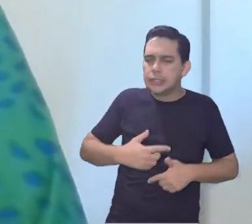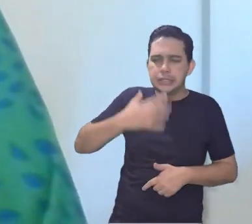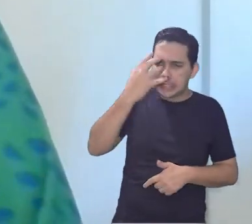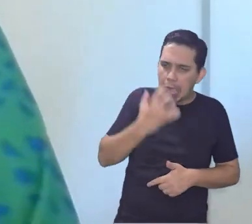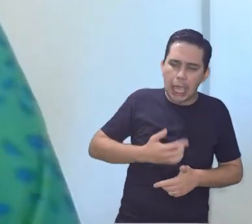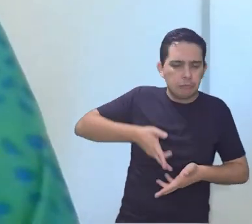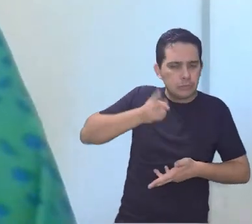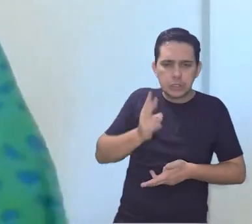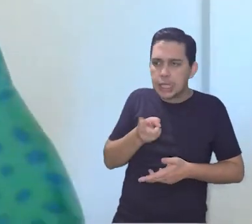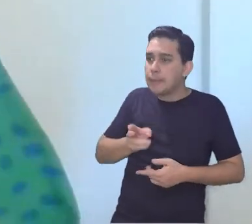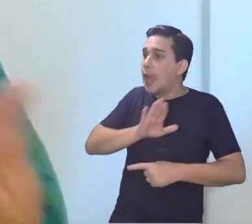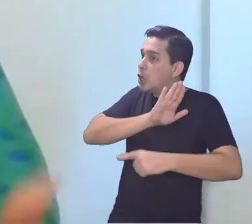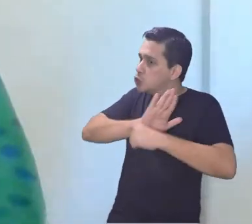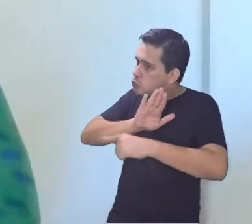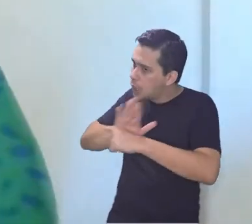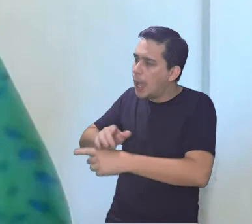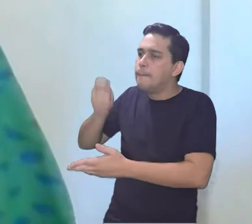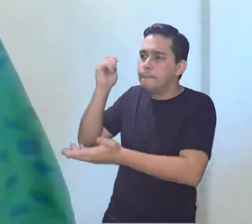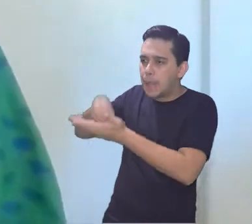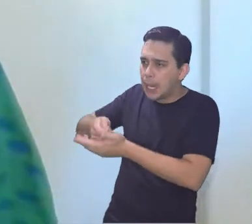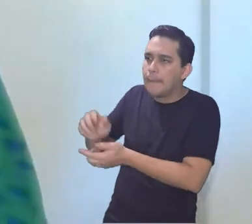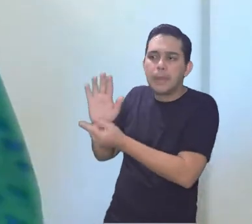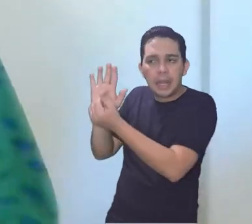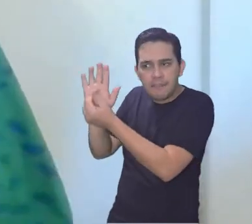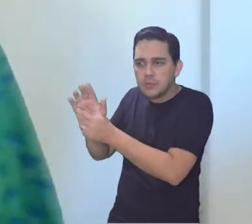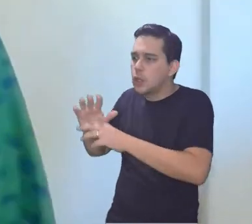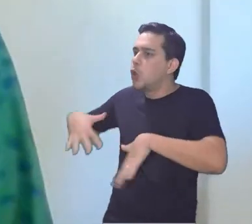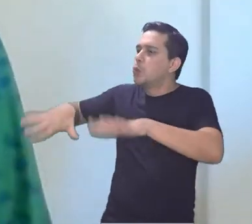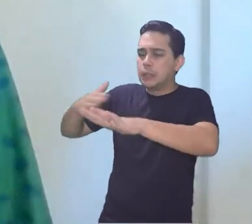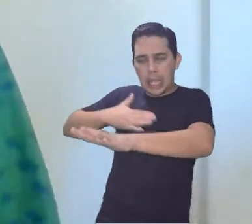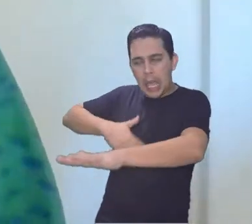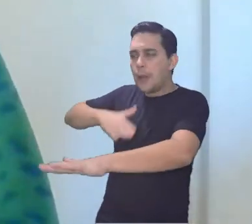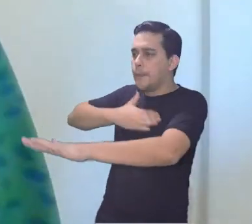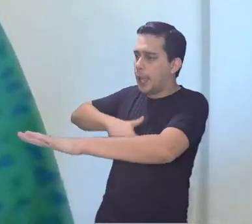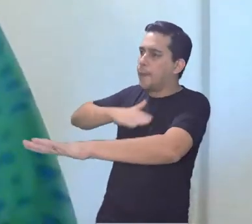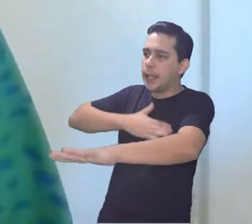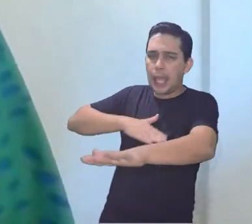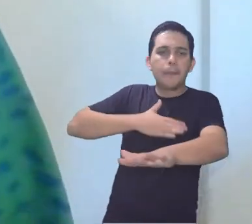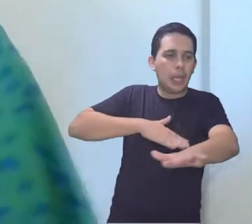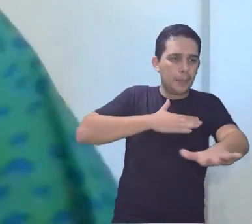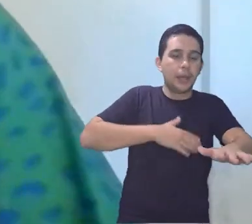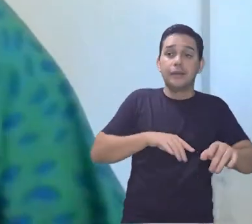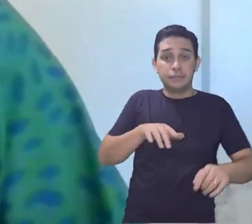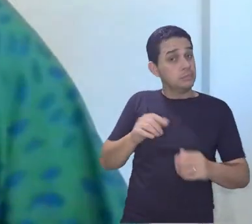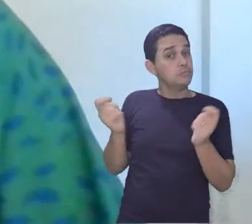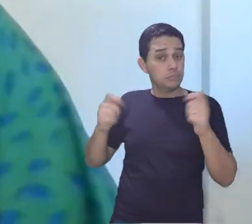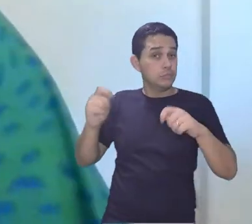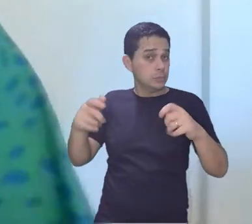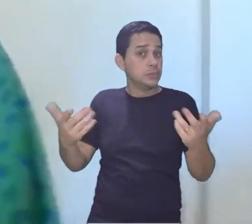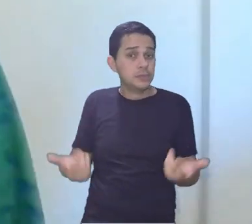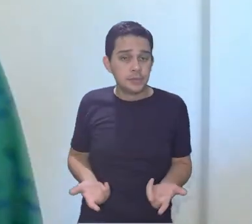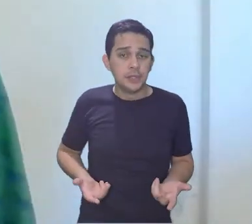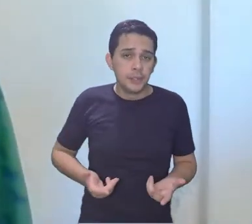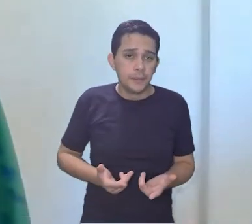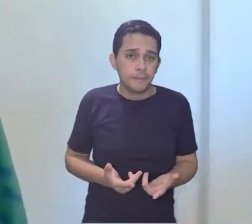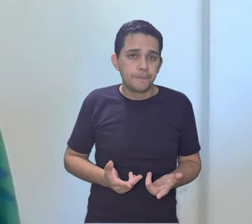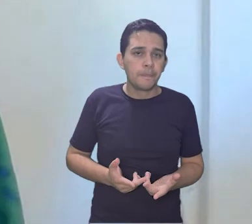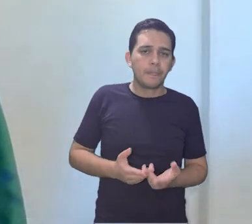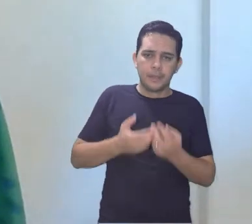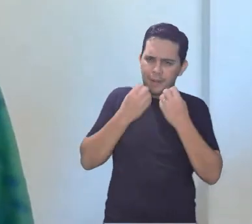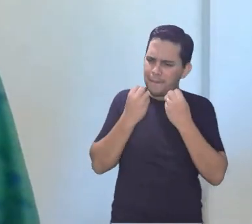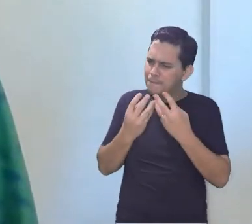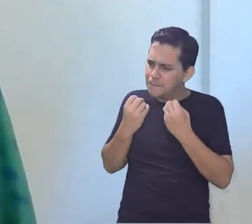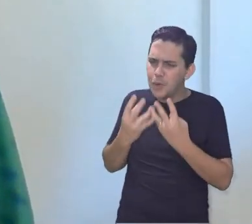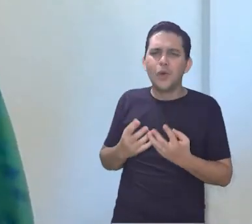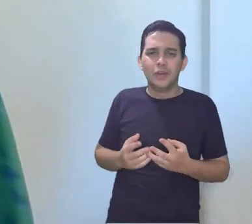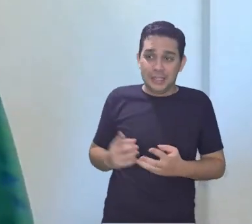tenham conhecimento das decisões, das dificuldades e do caminhar do processo. Isso nos ajuda a resolver